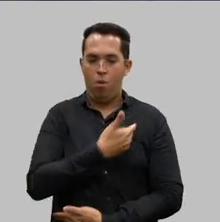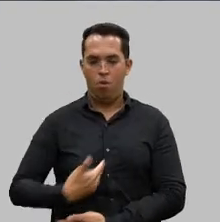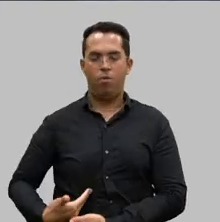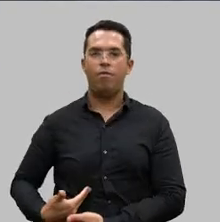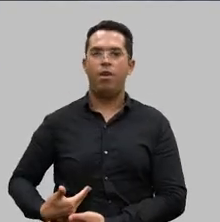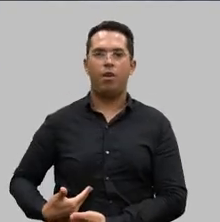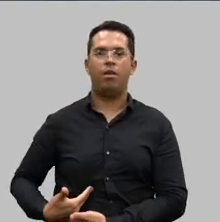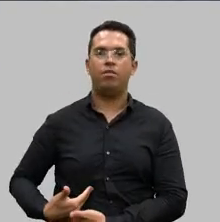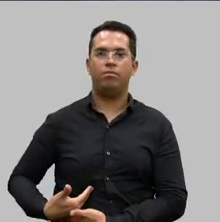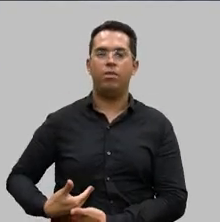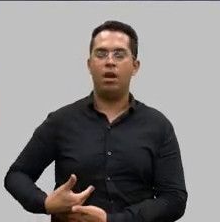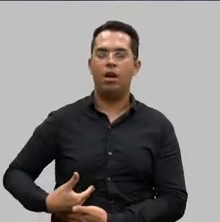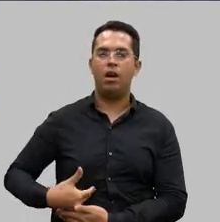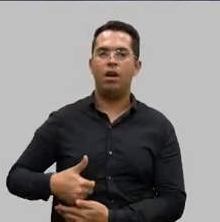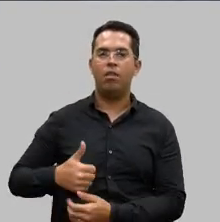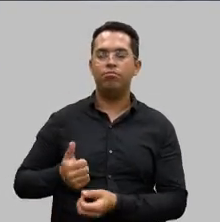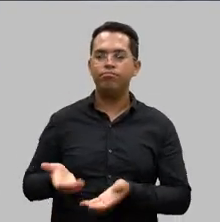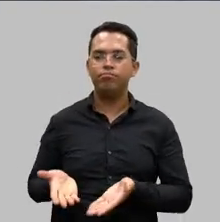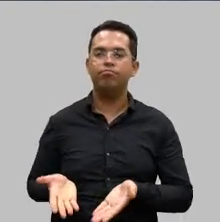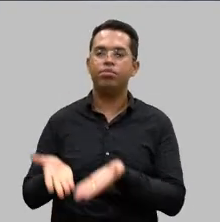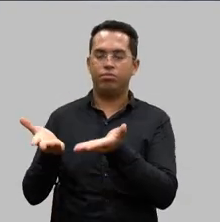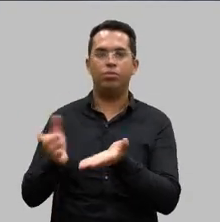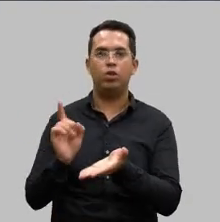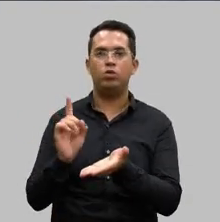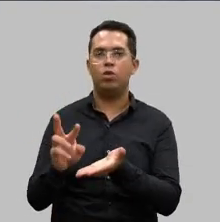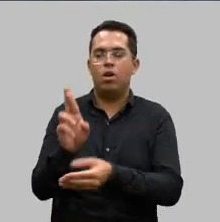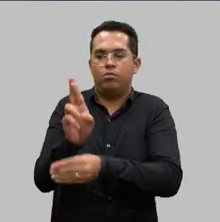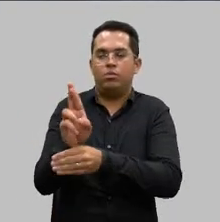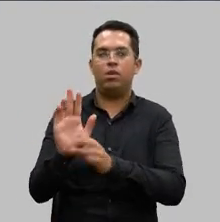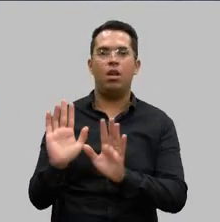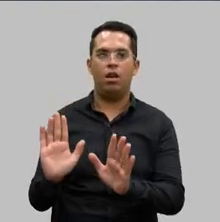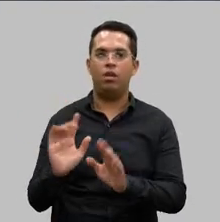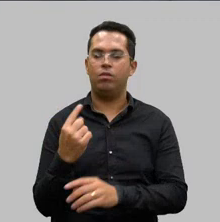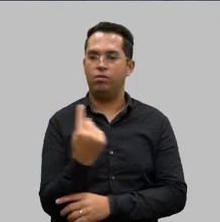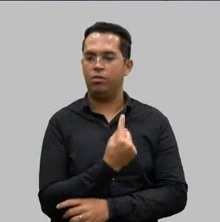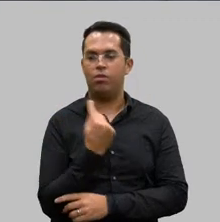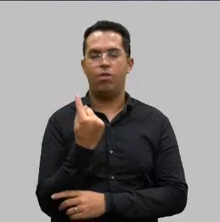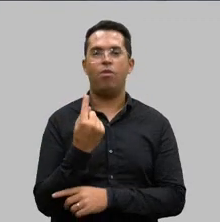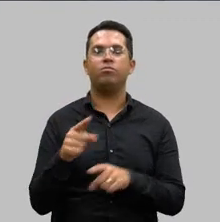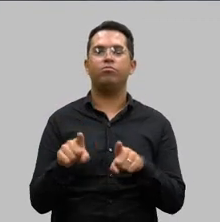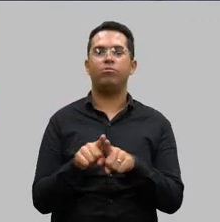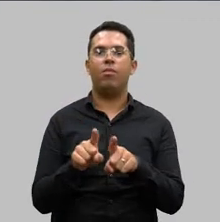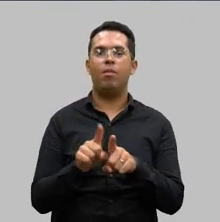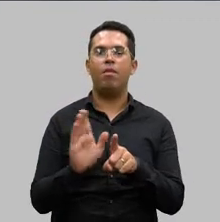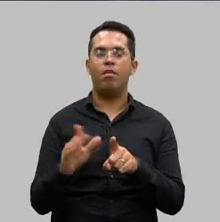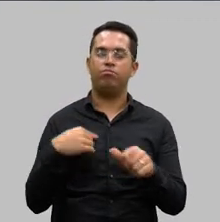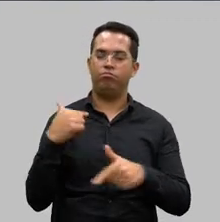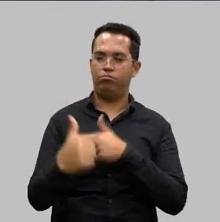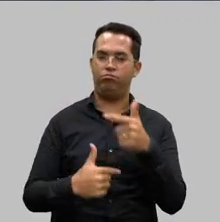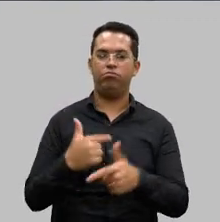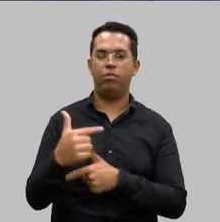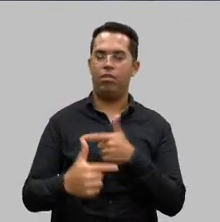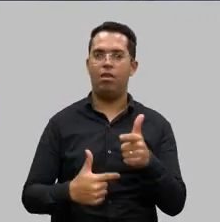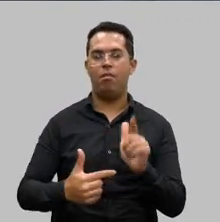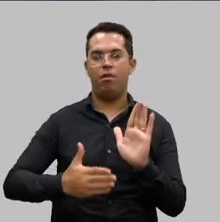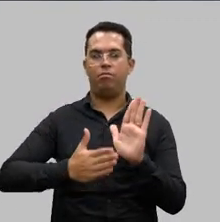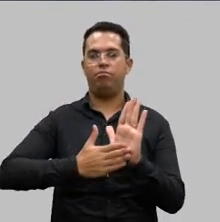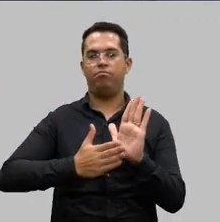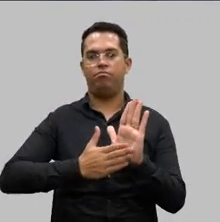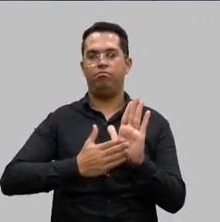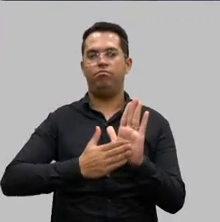municípios nos municípios nós estamos aqui também para cumprir o nosso papel como legisladores e